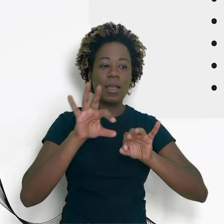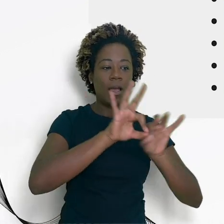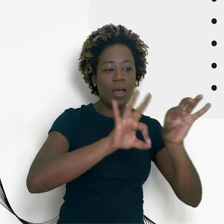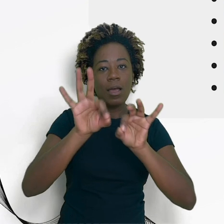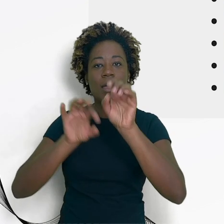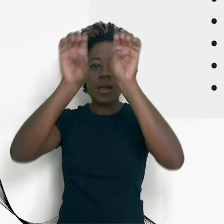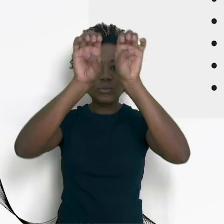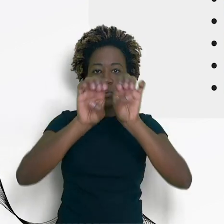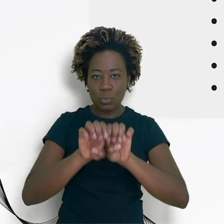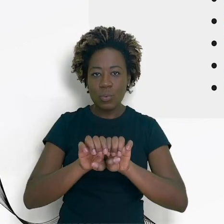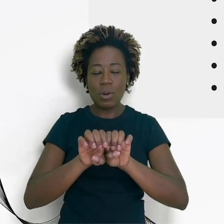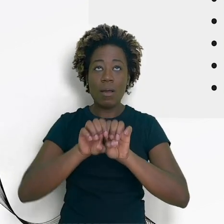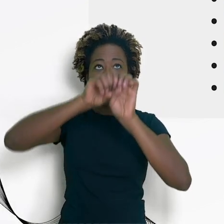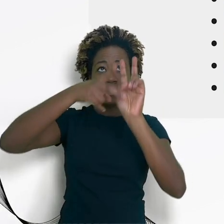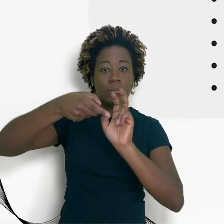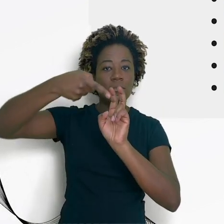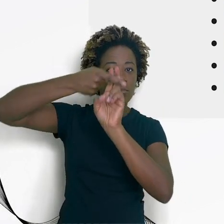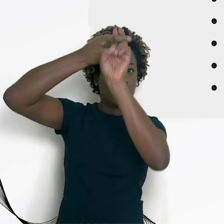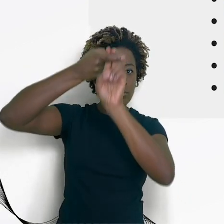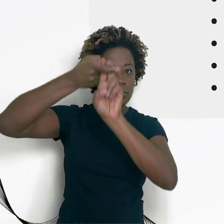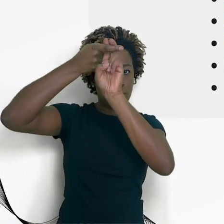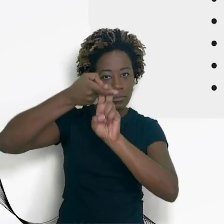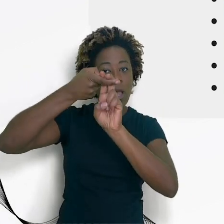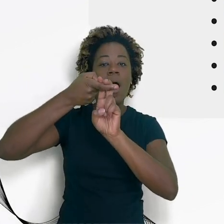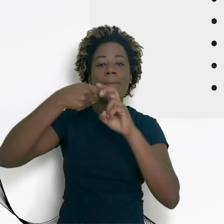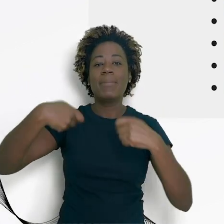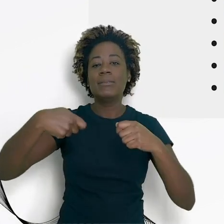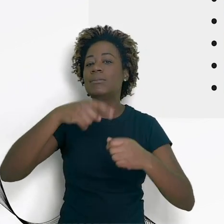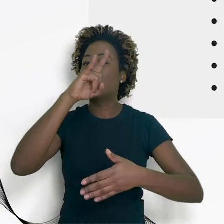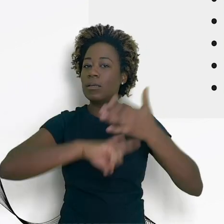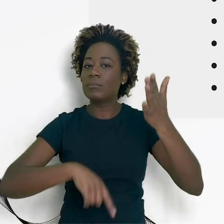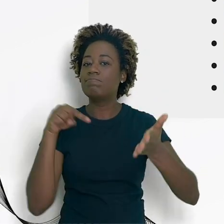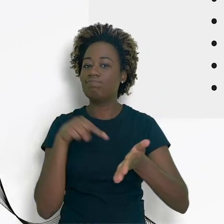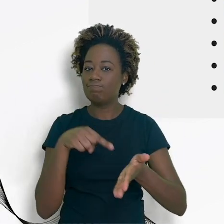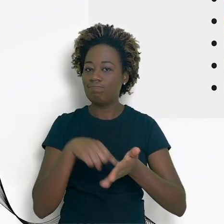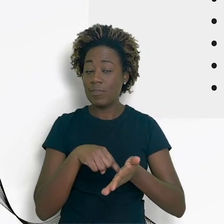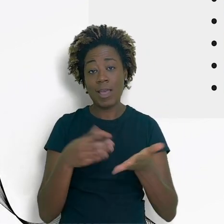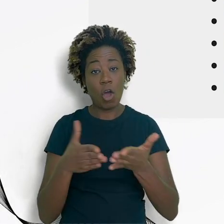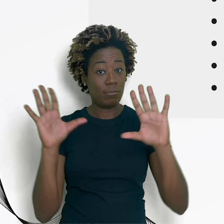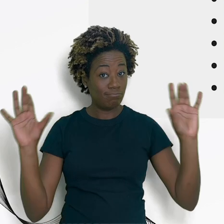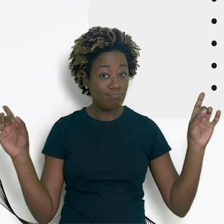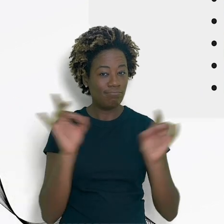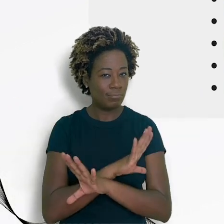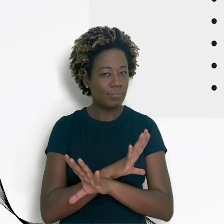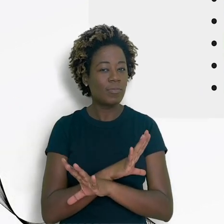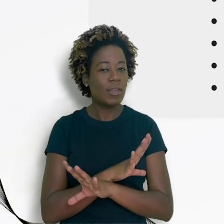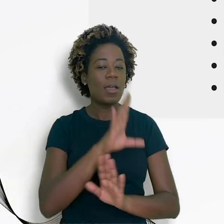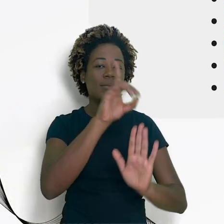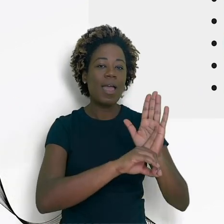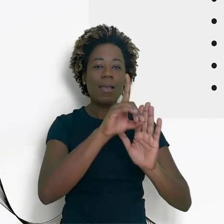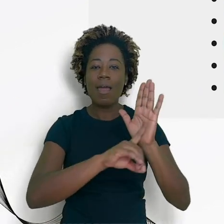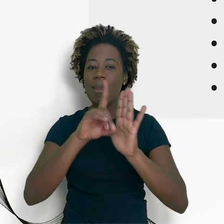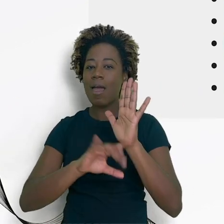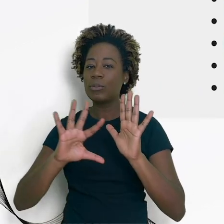qualquer pessoa se pendure, mesmo que seja um cenário, você vai precisar dessa documentação. E agora, para fechar com chave de ouro, tenha todas as